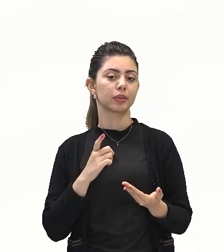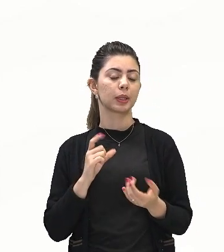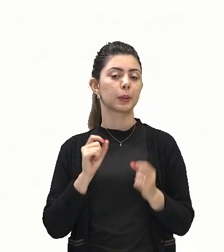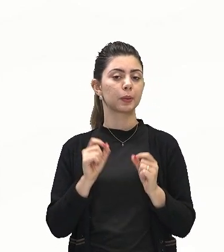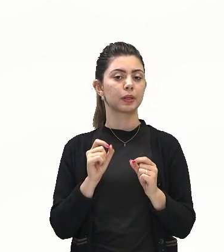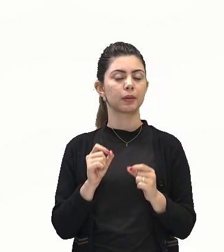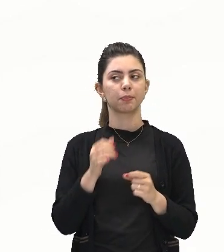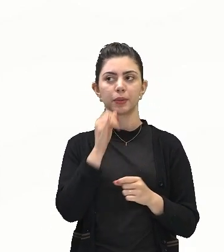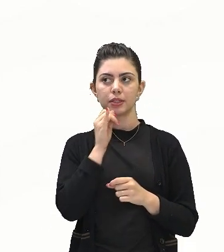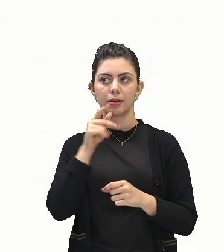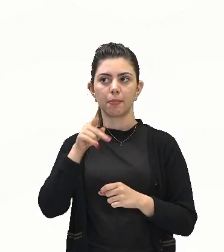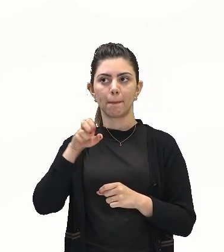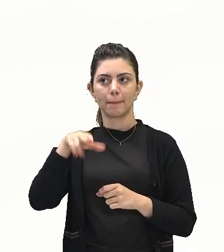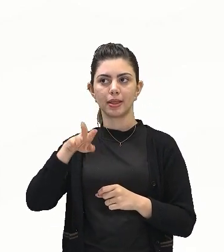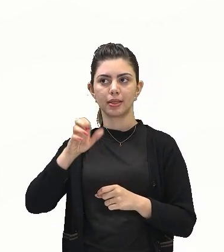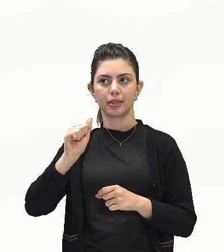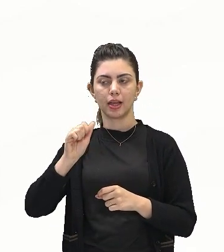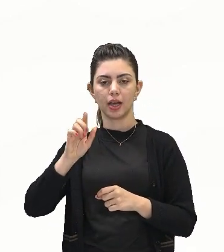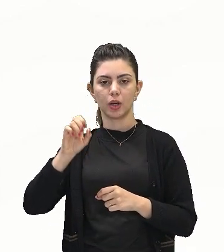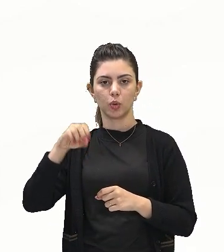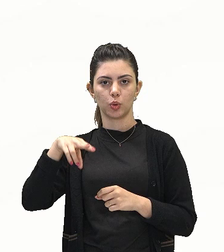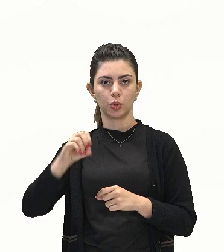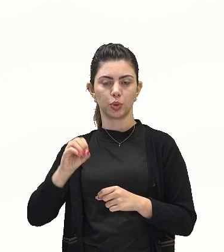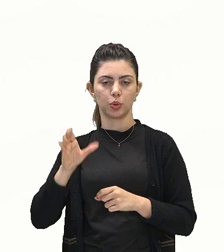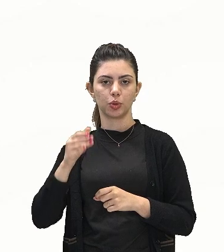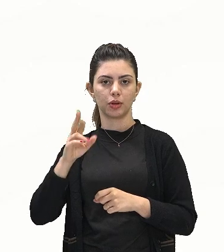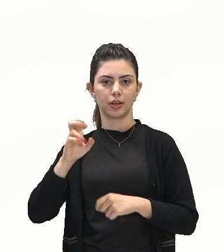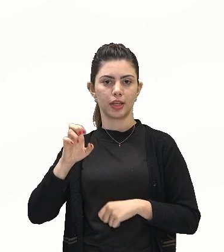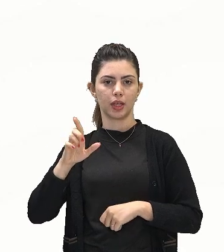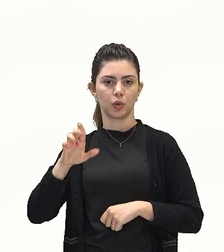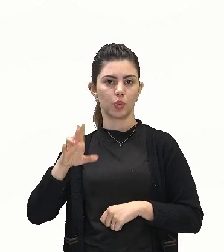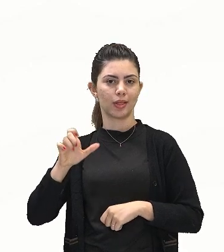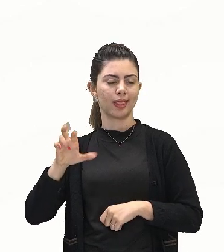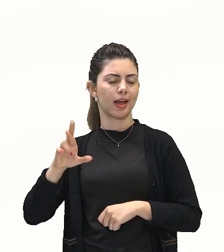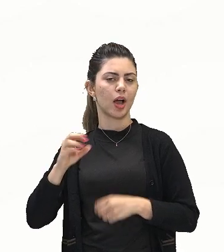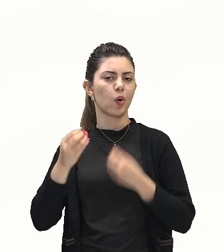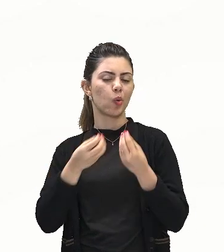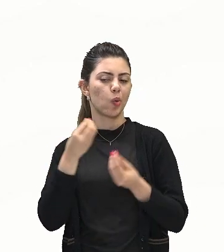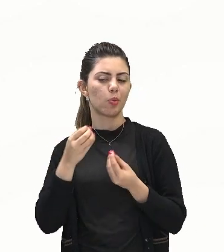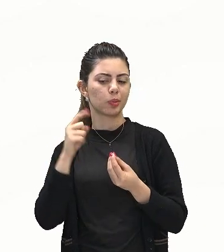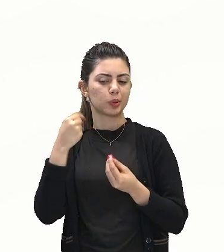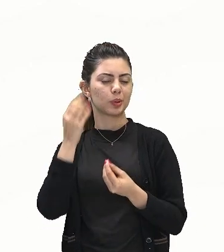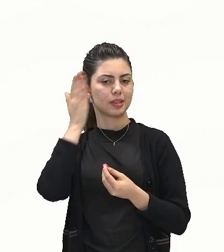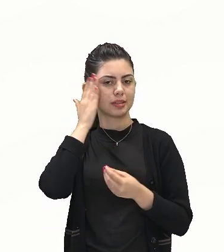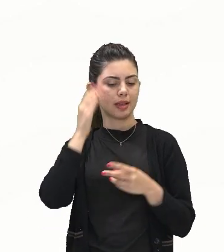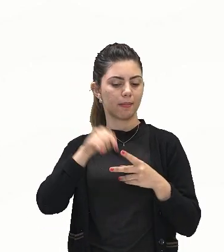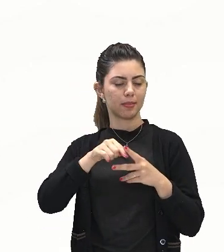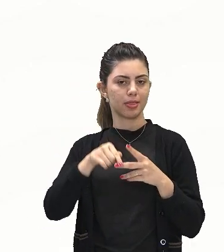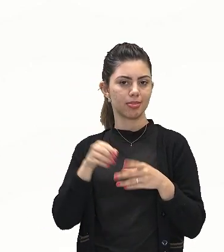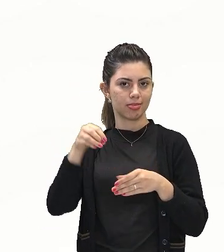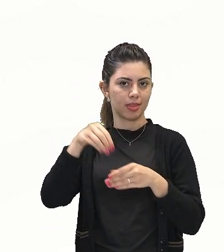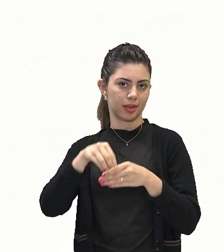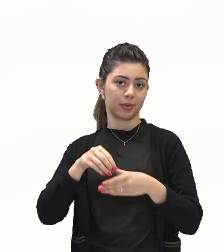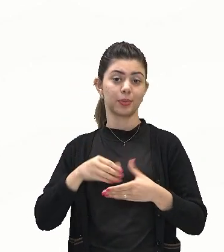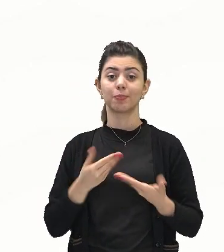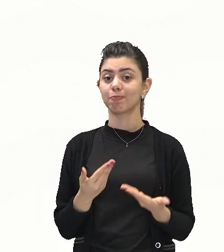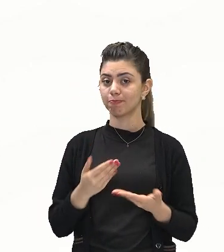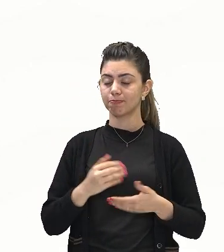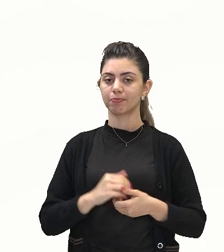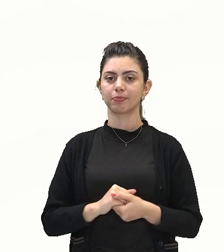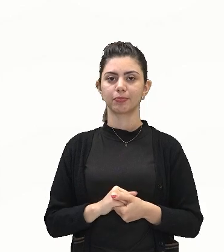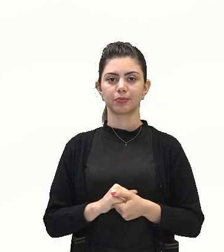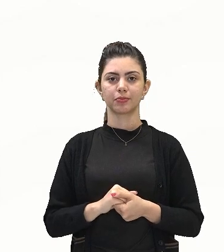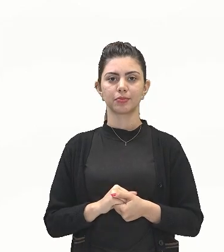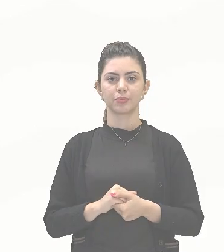pentágono regular, qual é a medida dos seus ângulos? Se eu sei que é regular, eu sei que todos os ângulos possuem a mesma